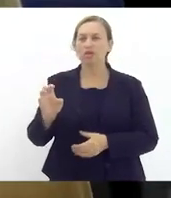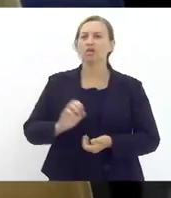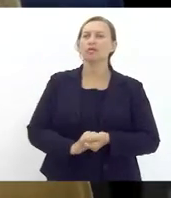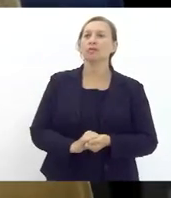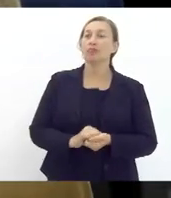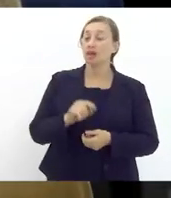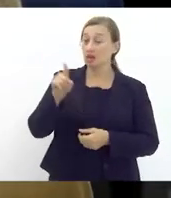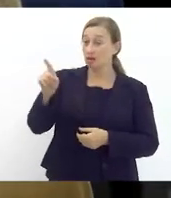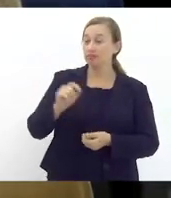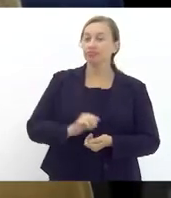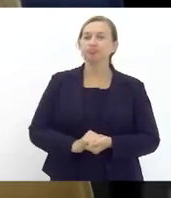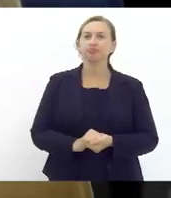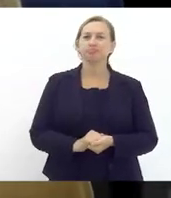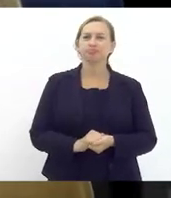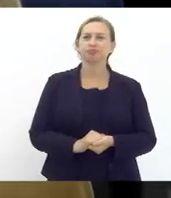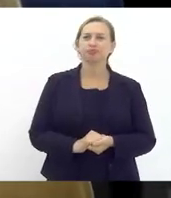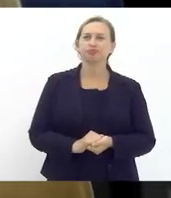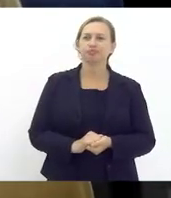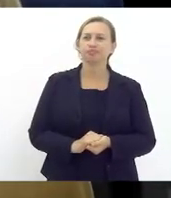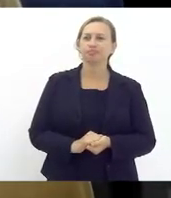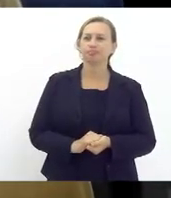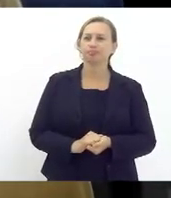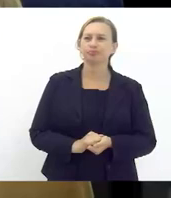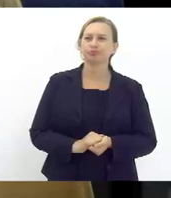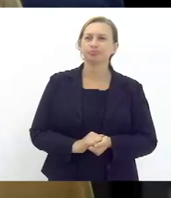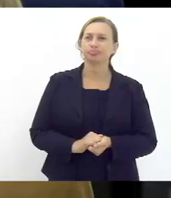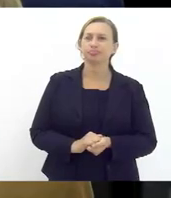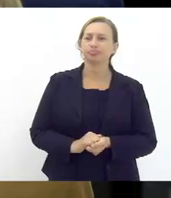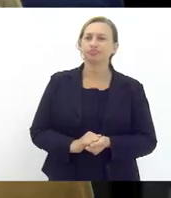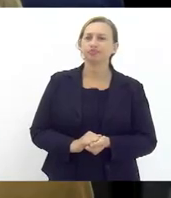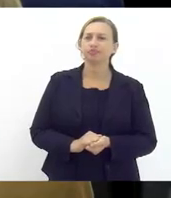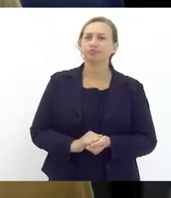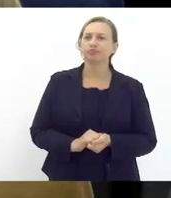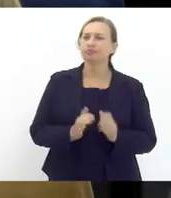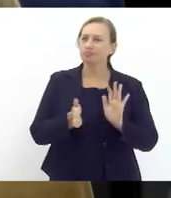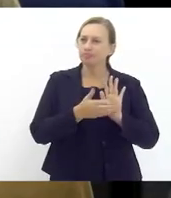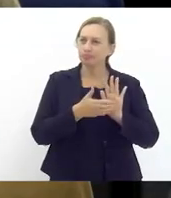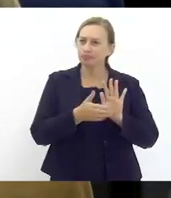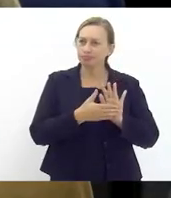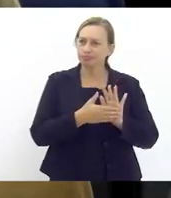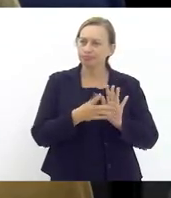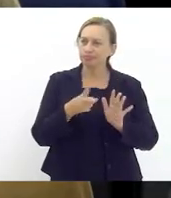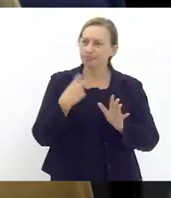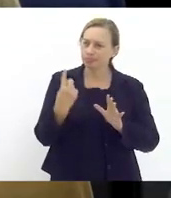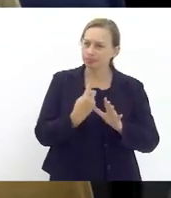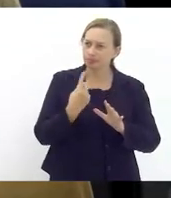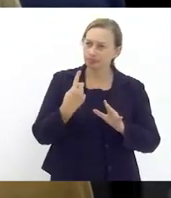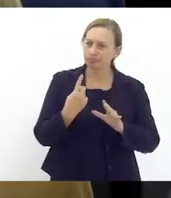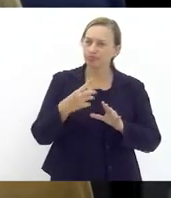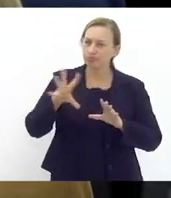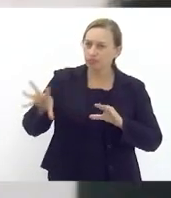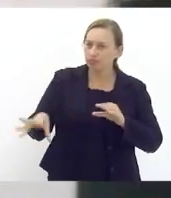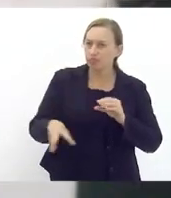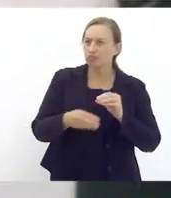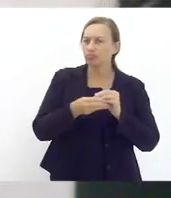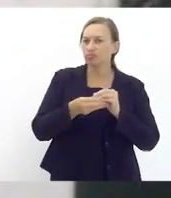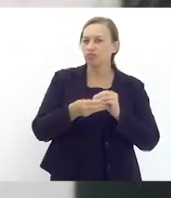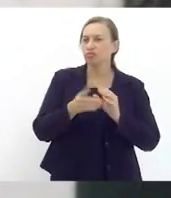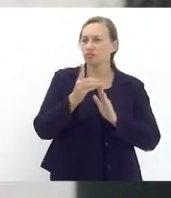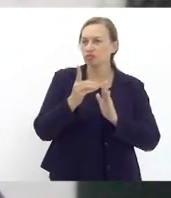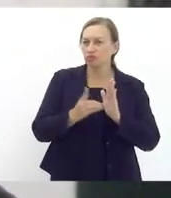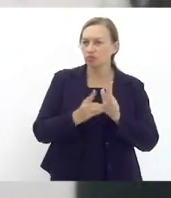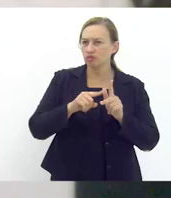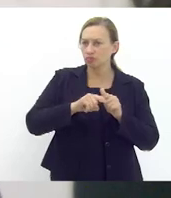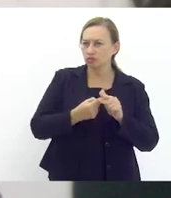Esse daí é foi uma uma proposta que a gente fez questão de colocar no decreto de regulamentação